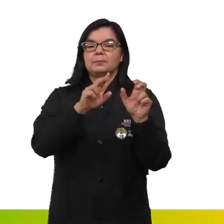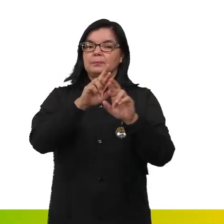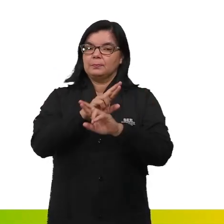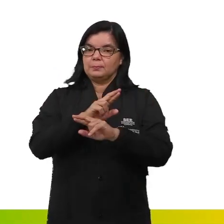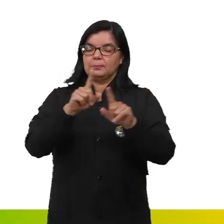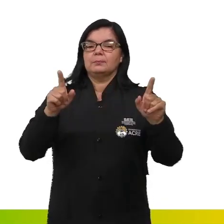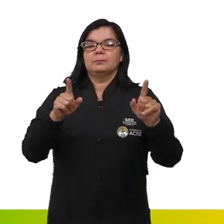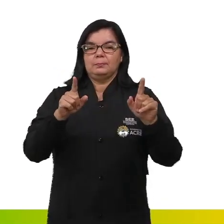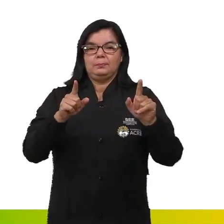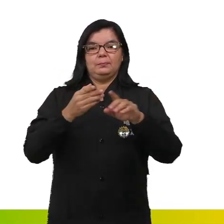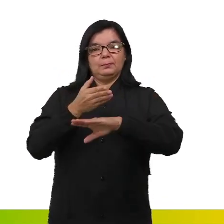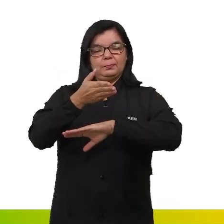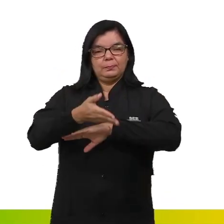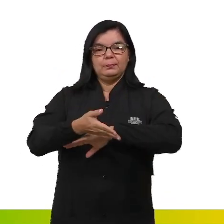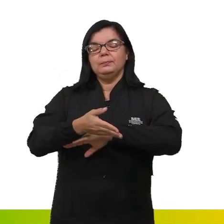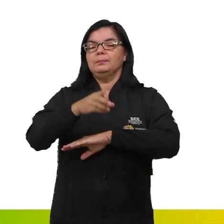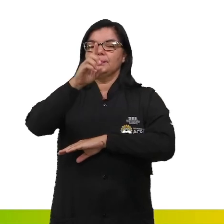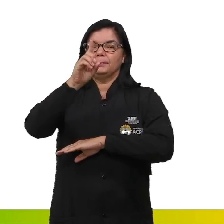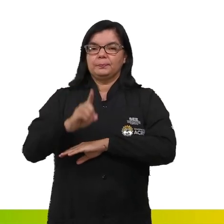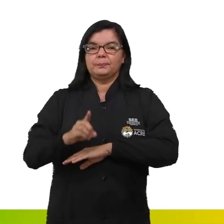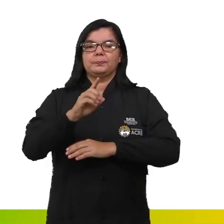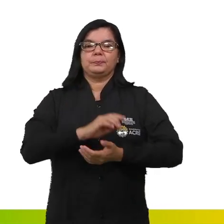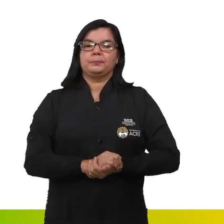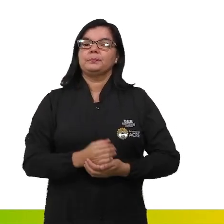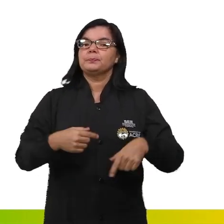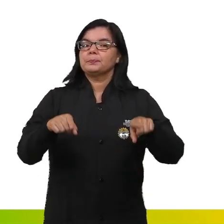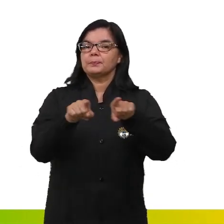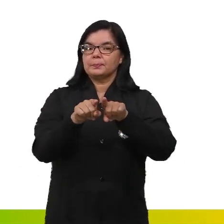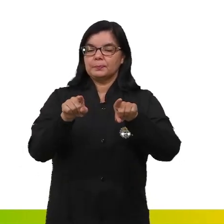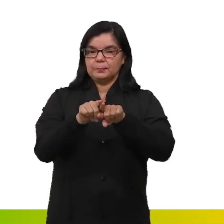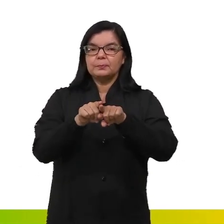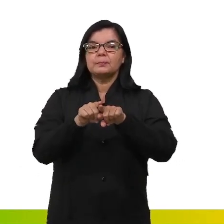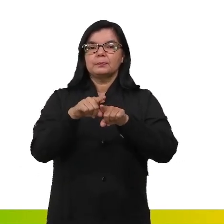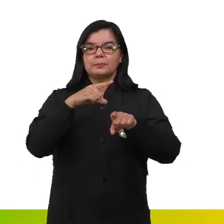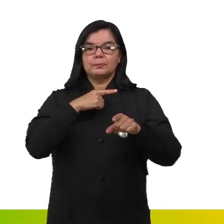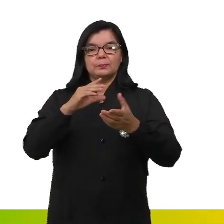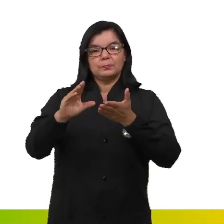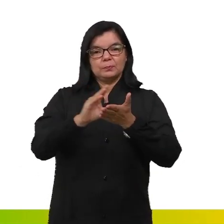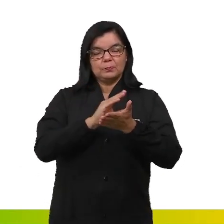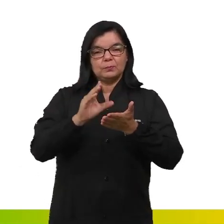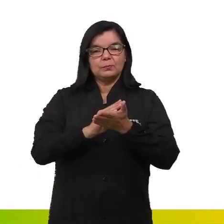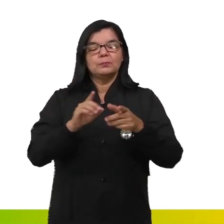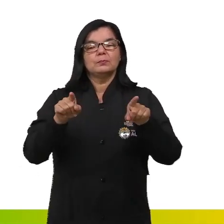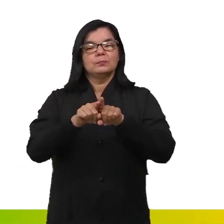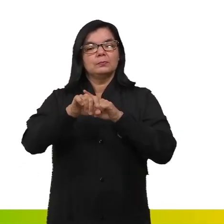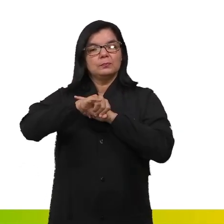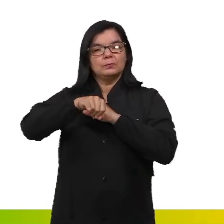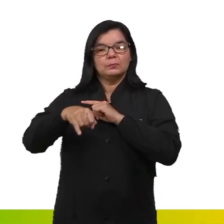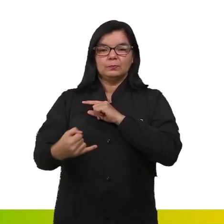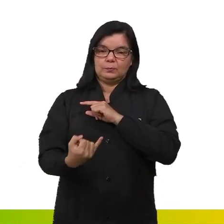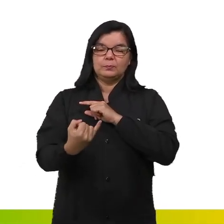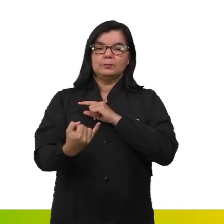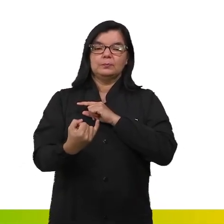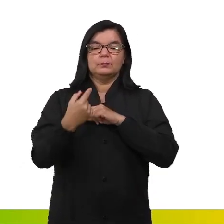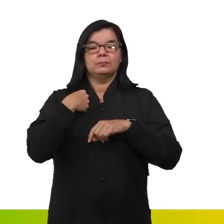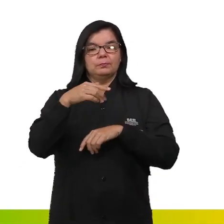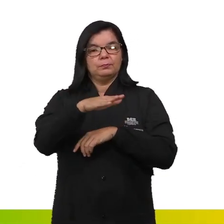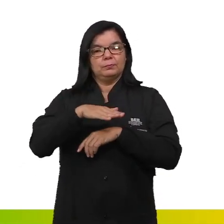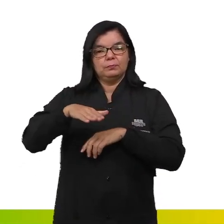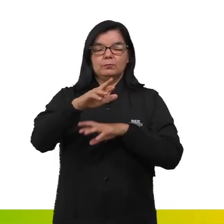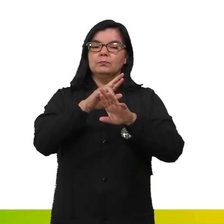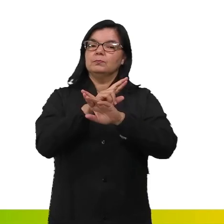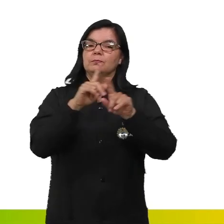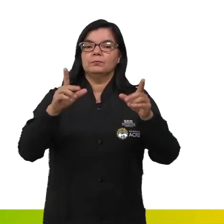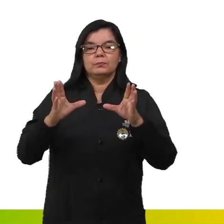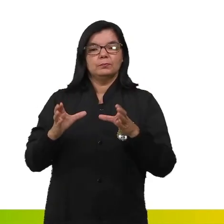diferença no acesso a direitos. Também recursos e oportunidades, geralmente aí entre